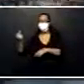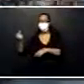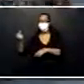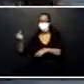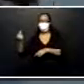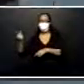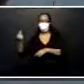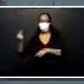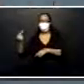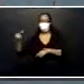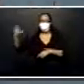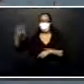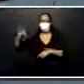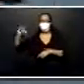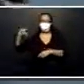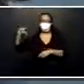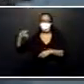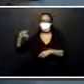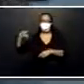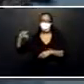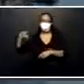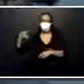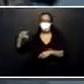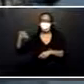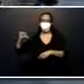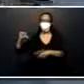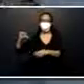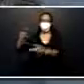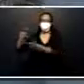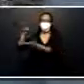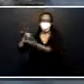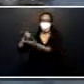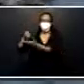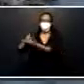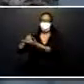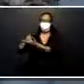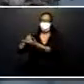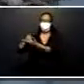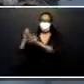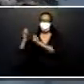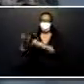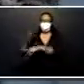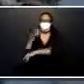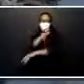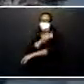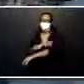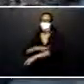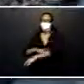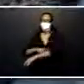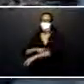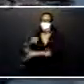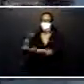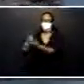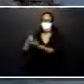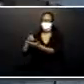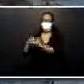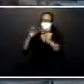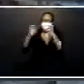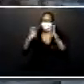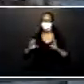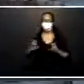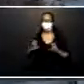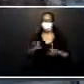comportamento ruim, a falta do quê? De educação, da ética, né? Do respeito, do amor